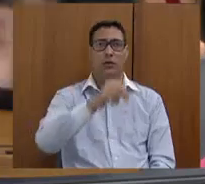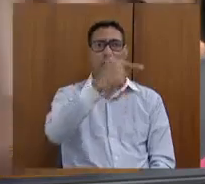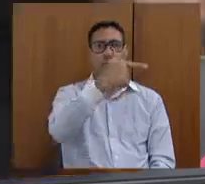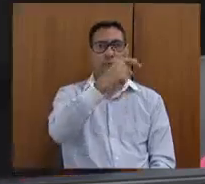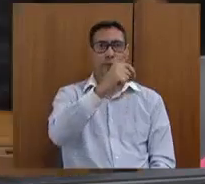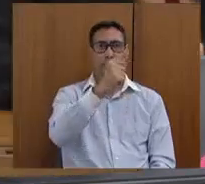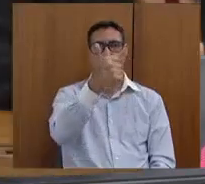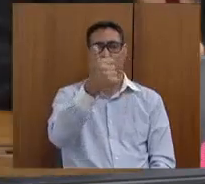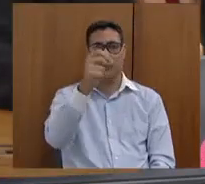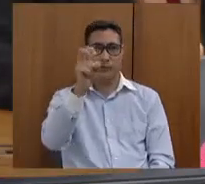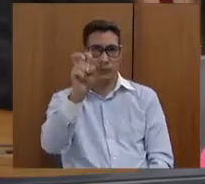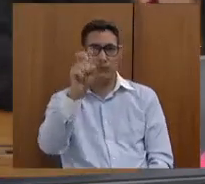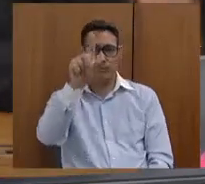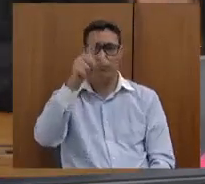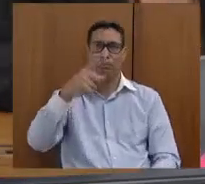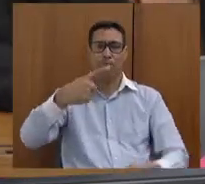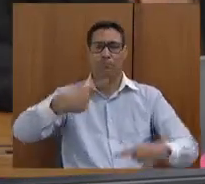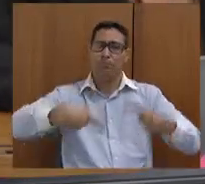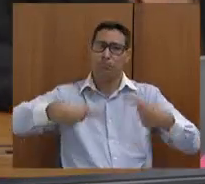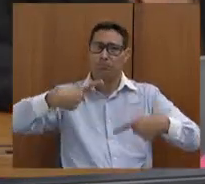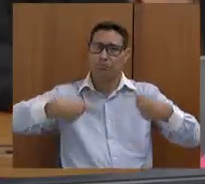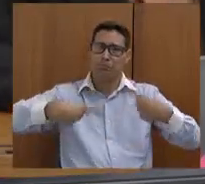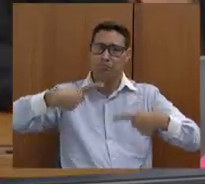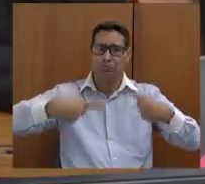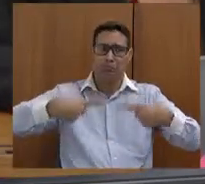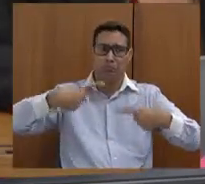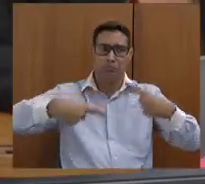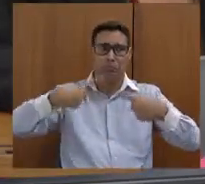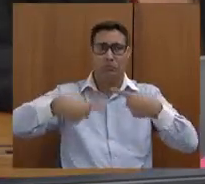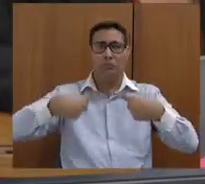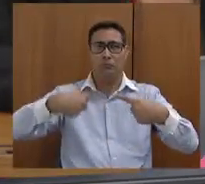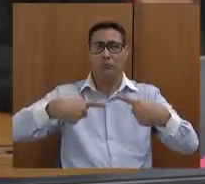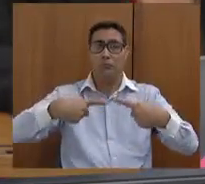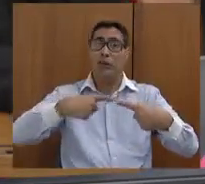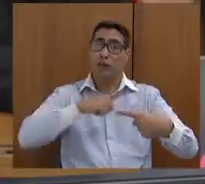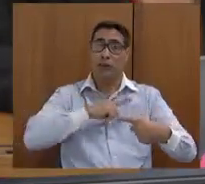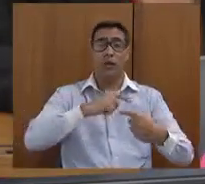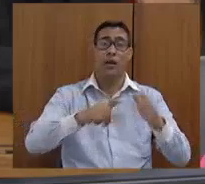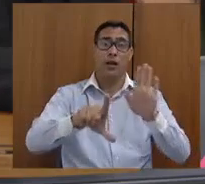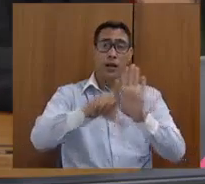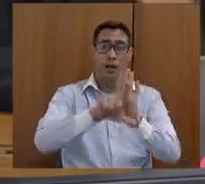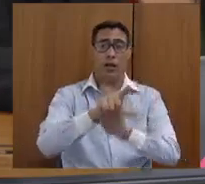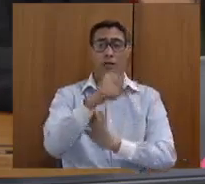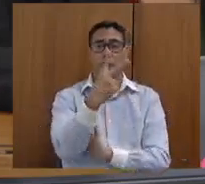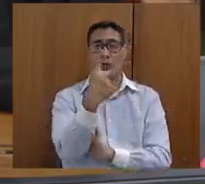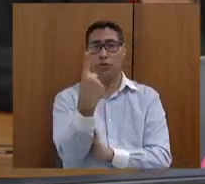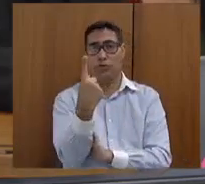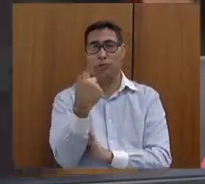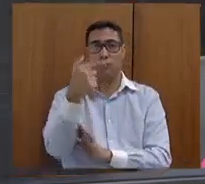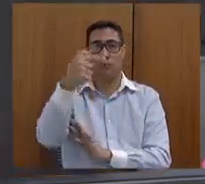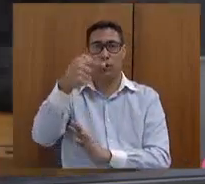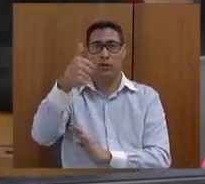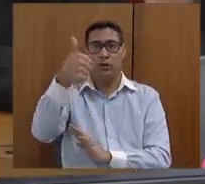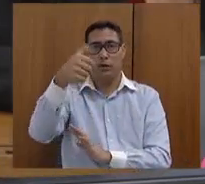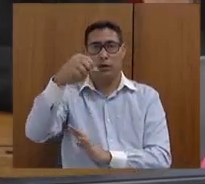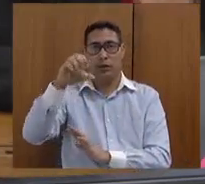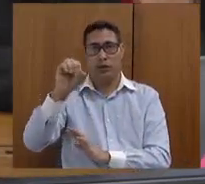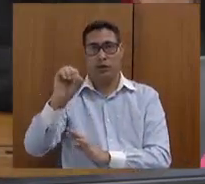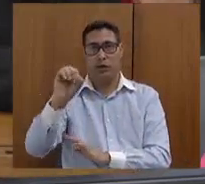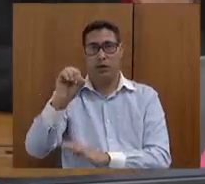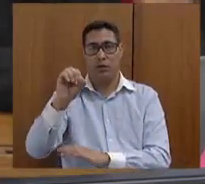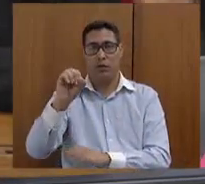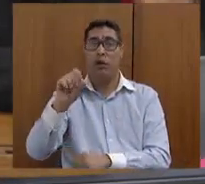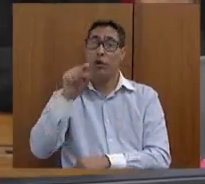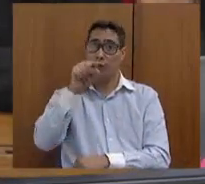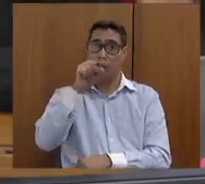na mesa de negociação é que instituiu a lei 20.710 você é servidor de